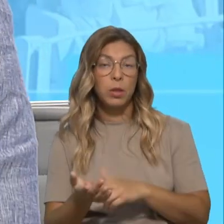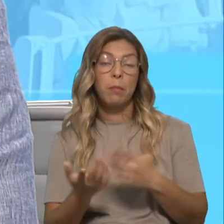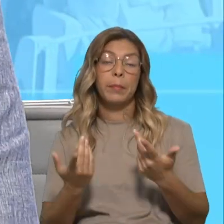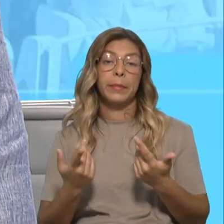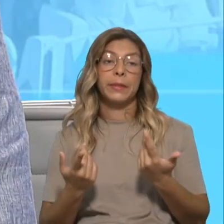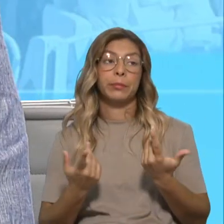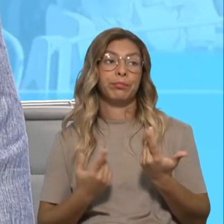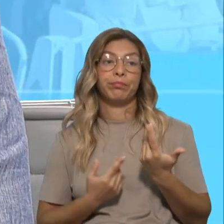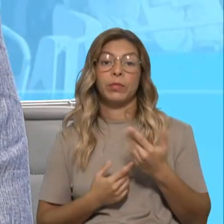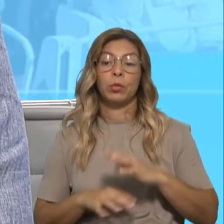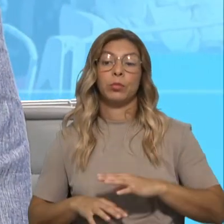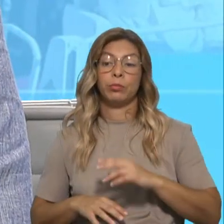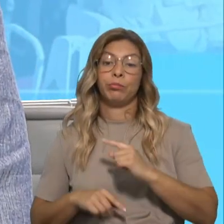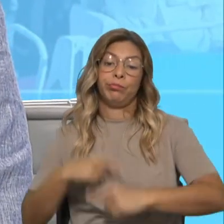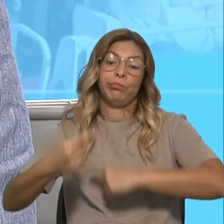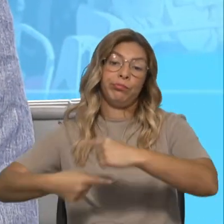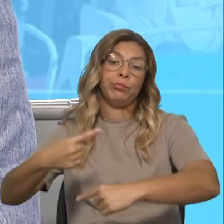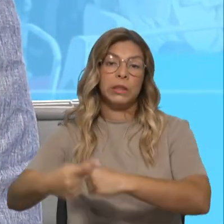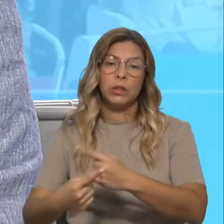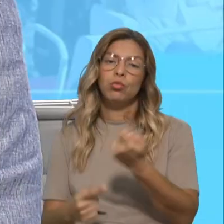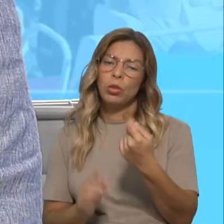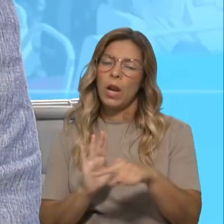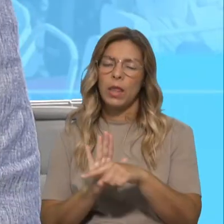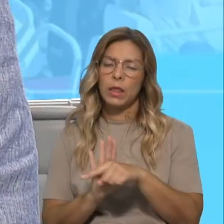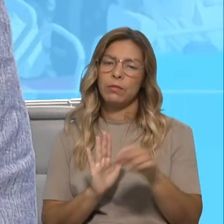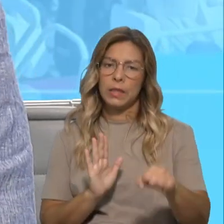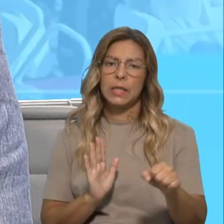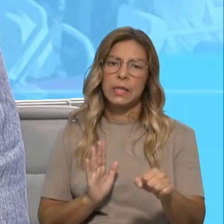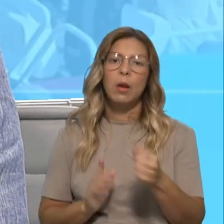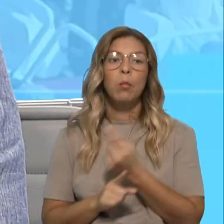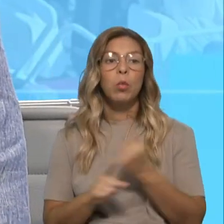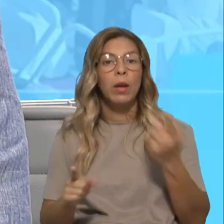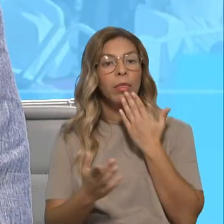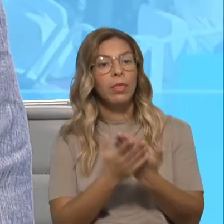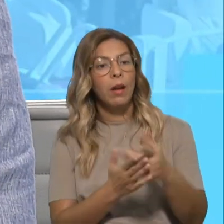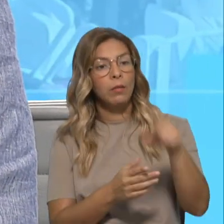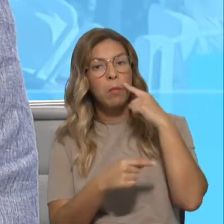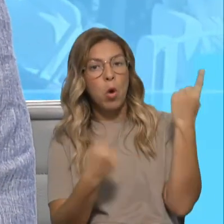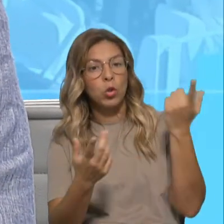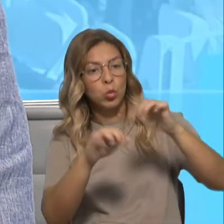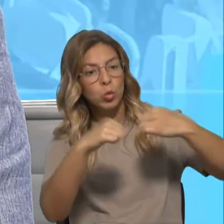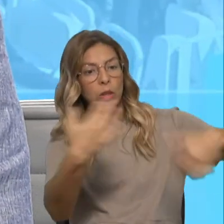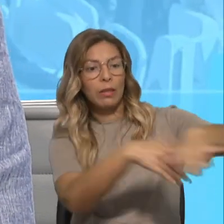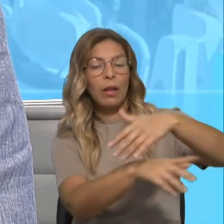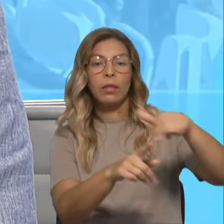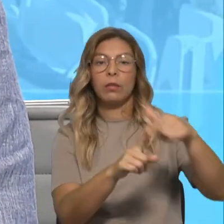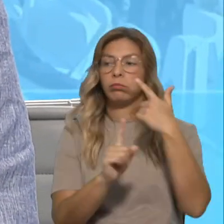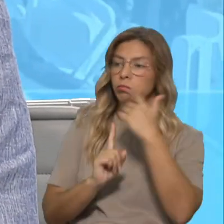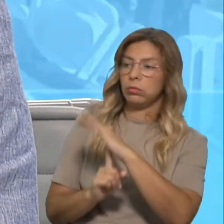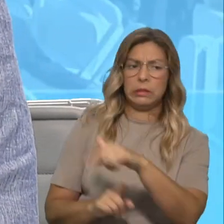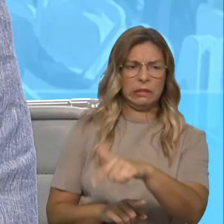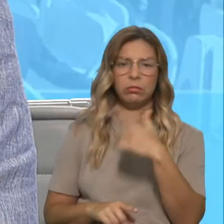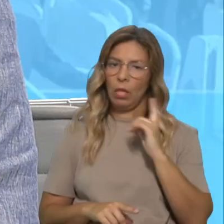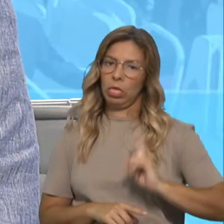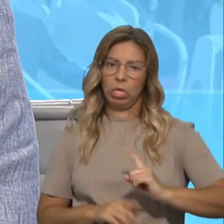é? E, portanto, isso é negativo e também comunica à sociedade uma imagem negativa, não é? Portanto, hoje as